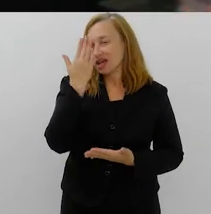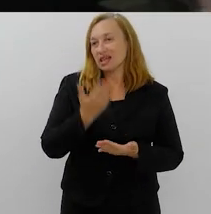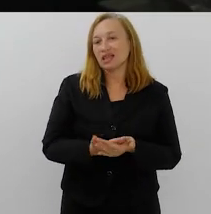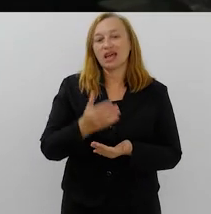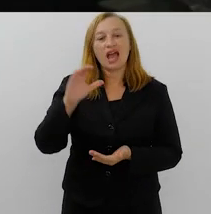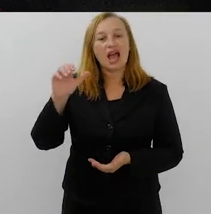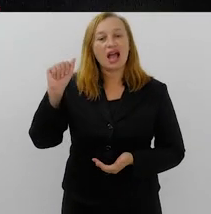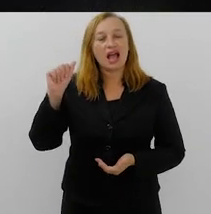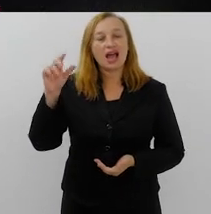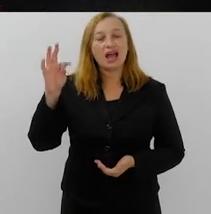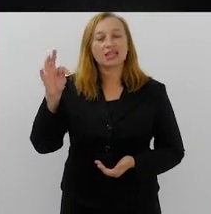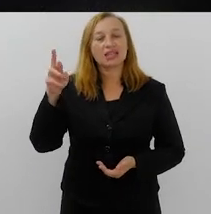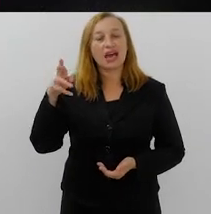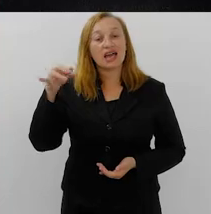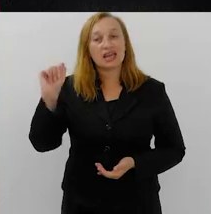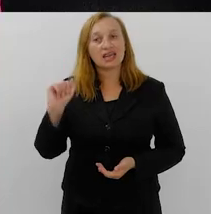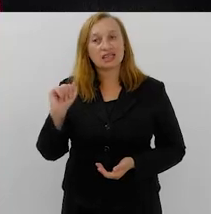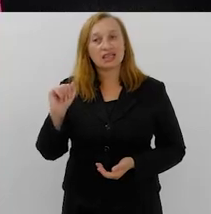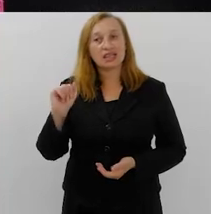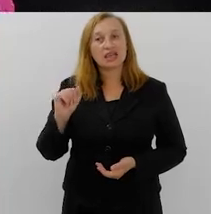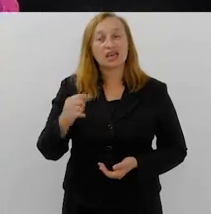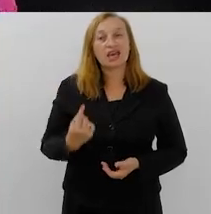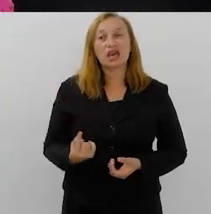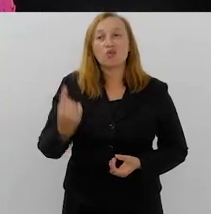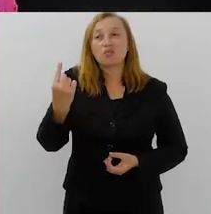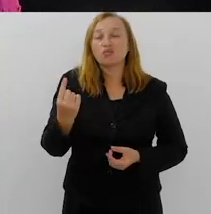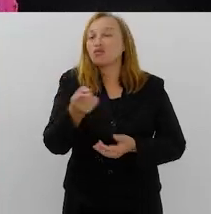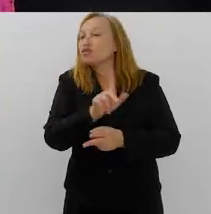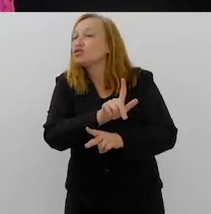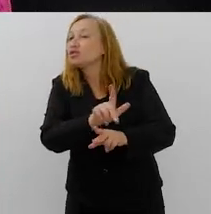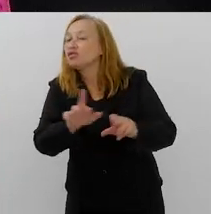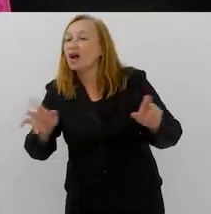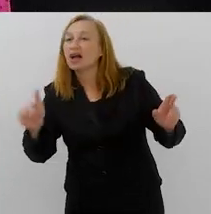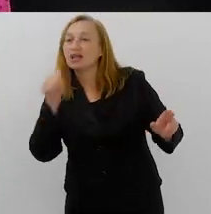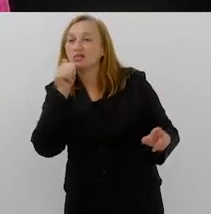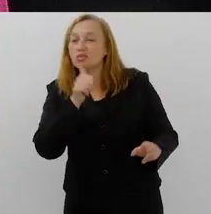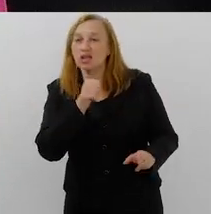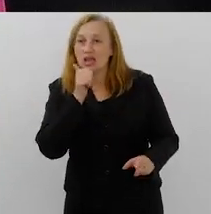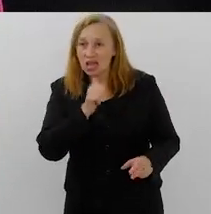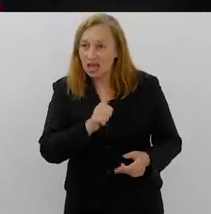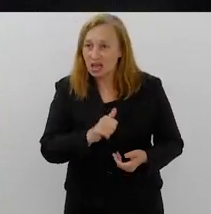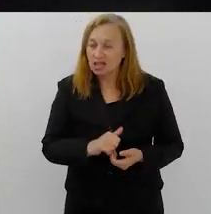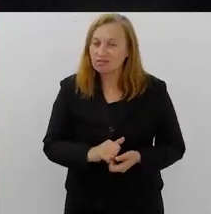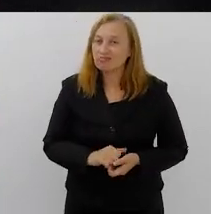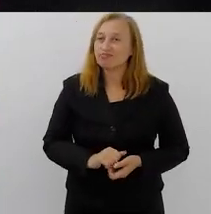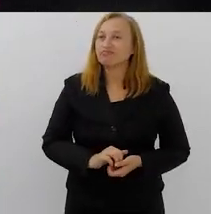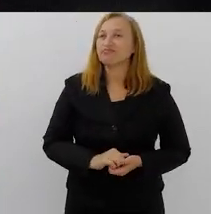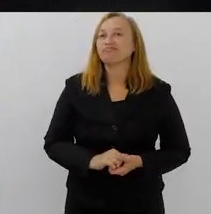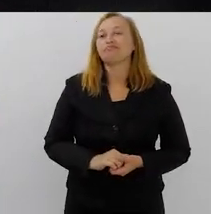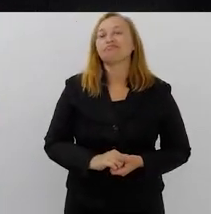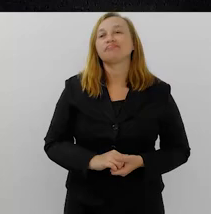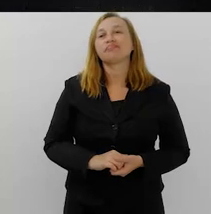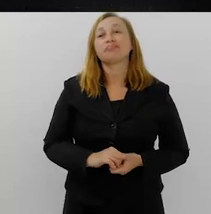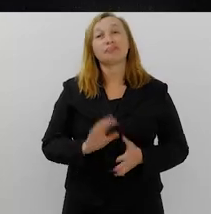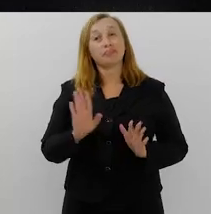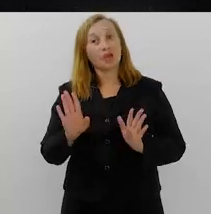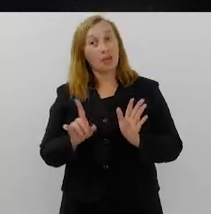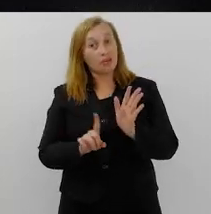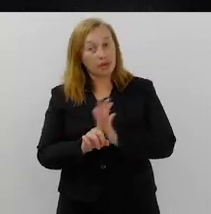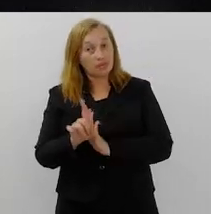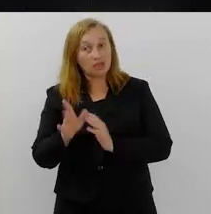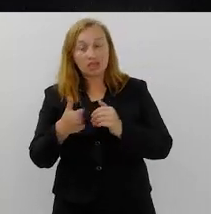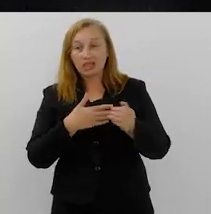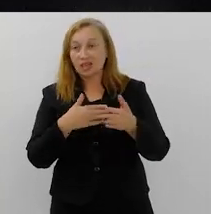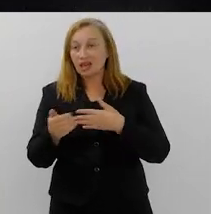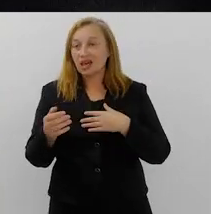porque eu acredito que a Catarina seja apenas apenas não mas um de de vários né Será